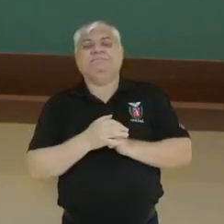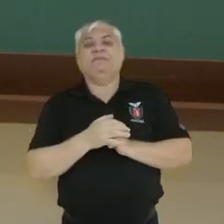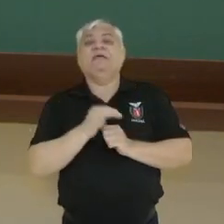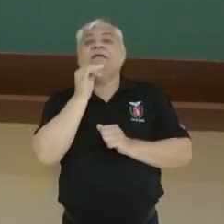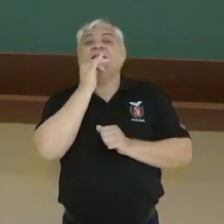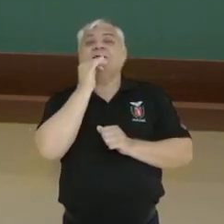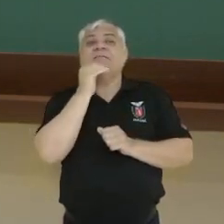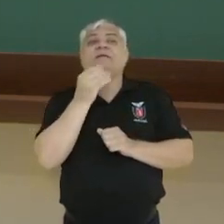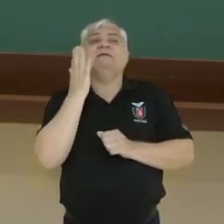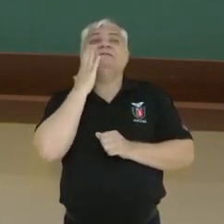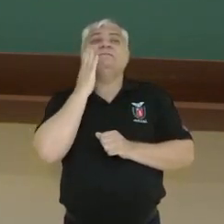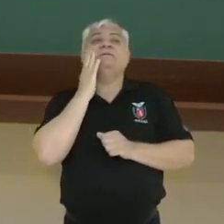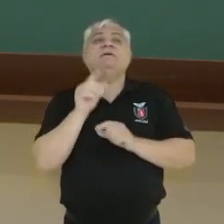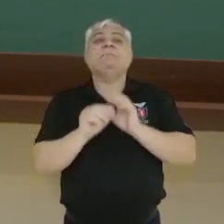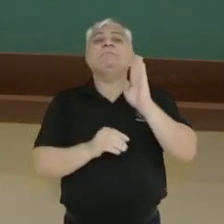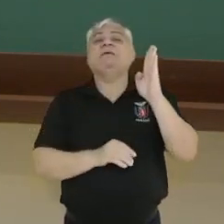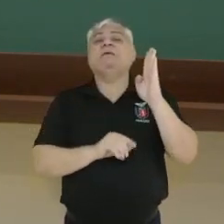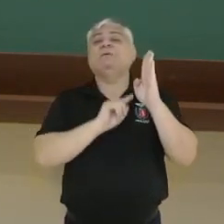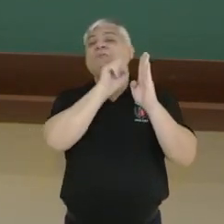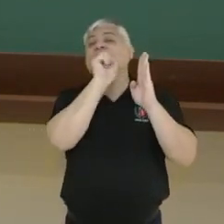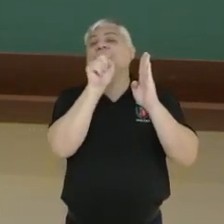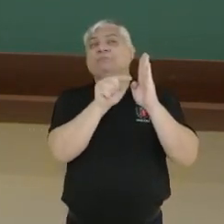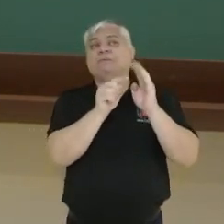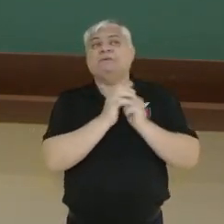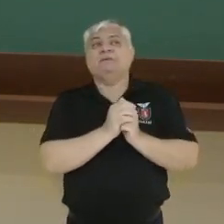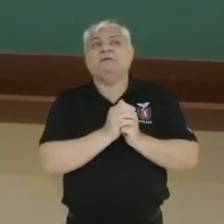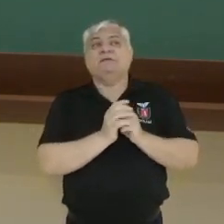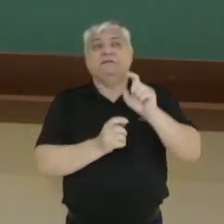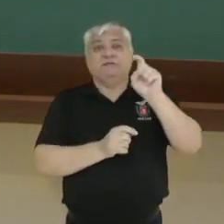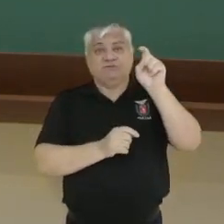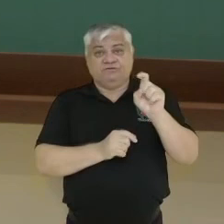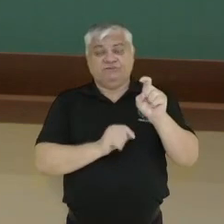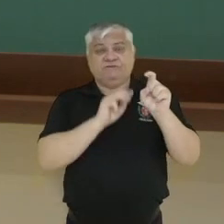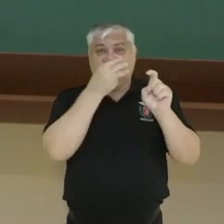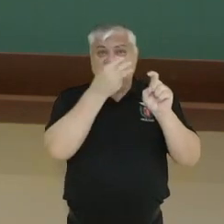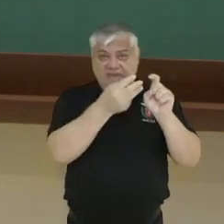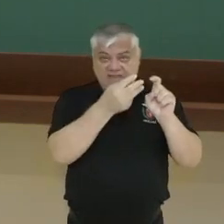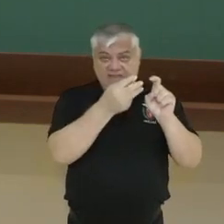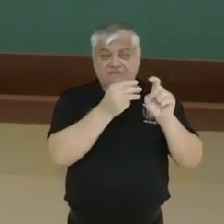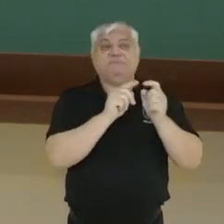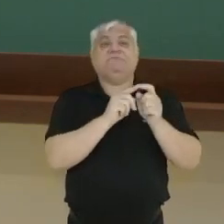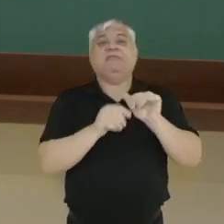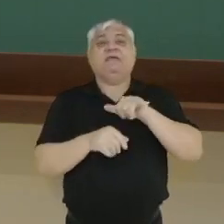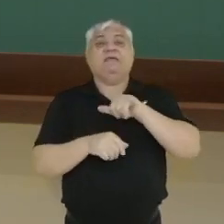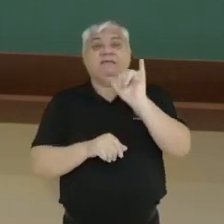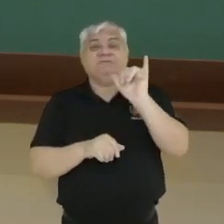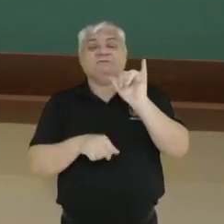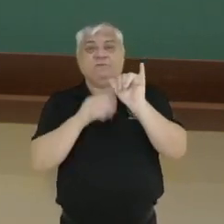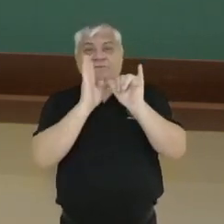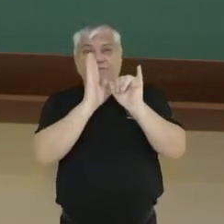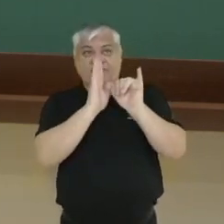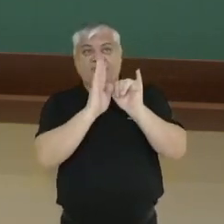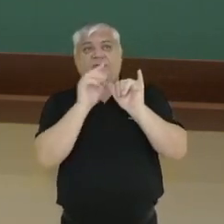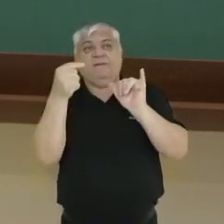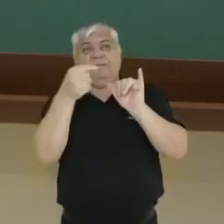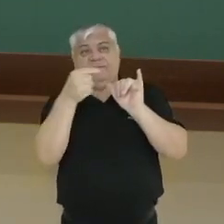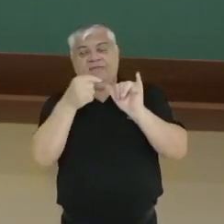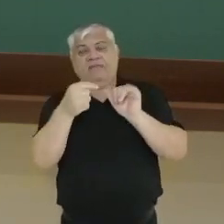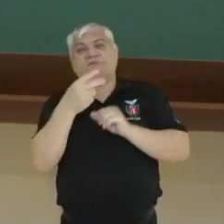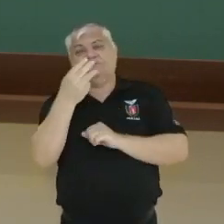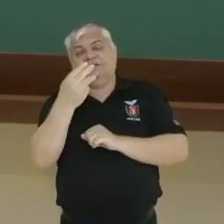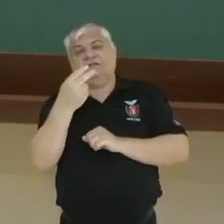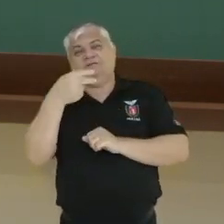ordenada que eu quero saber, B, eu vou substituir lá. O x vale 3, o y é o B, menos 3 igual